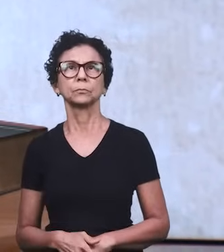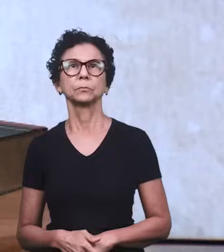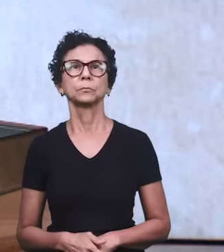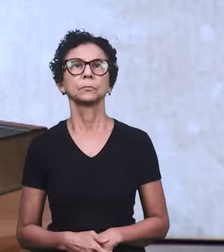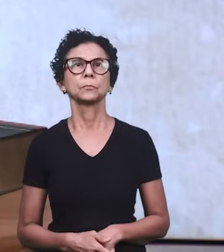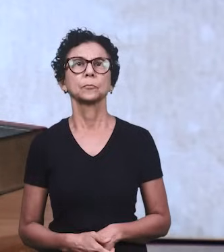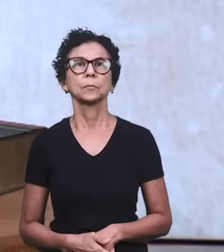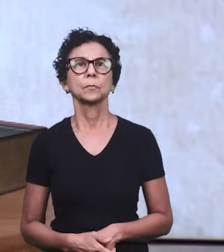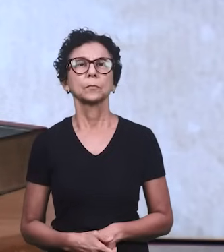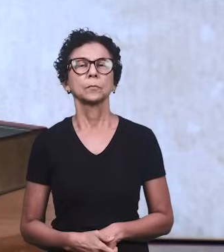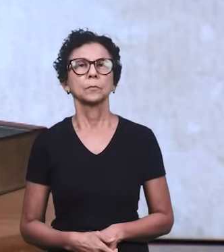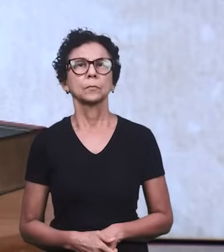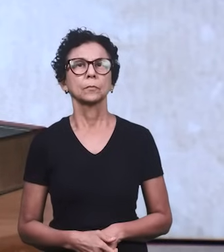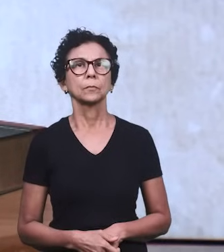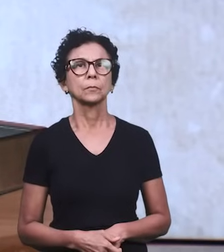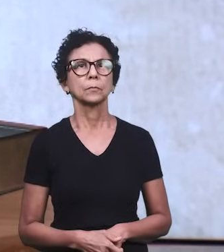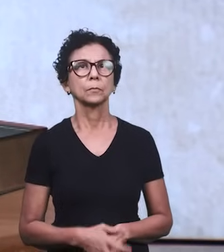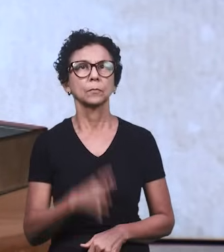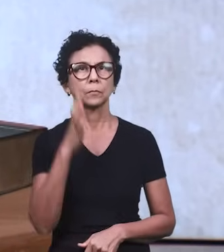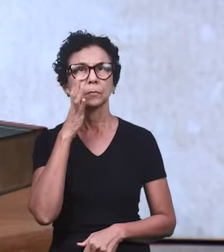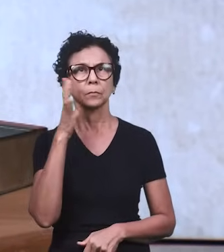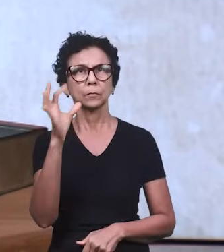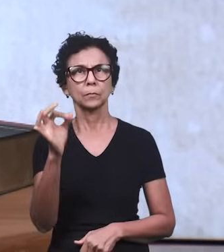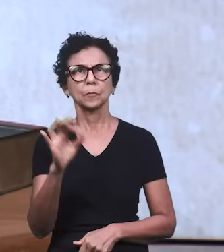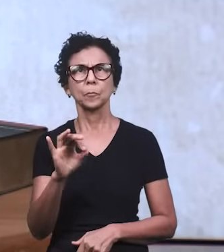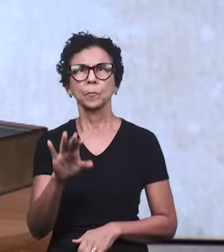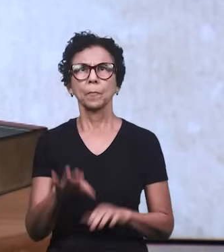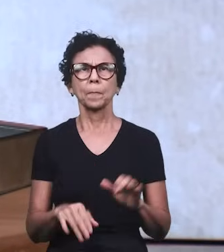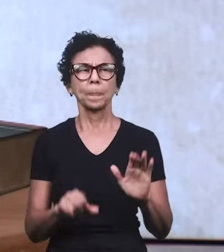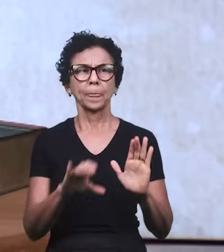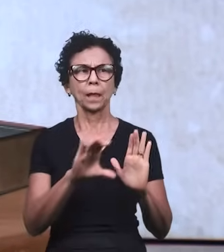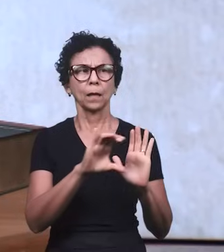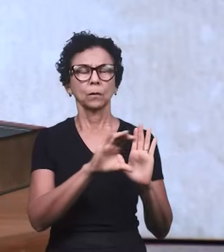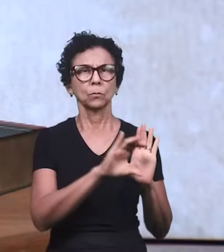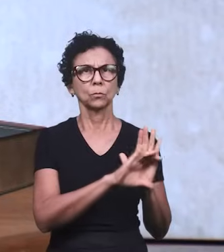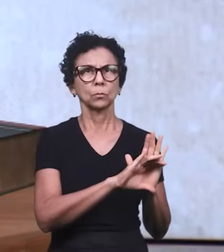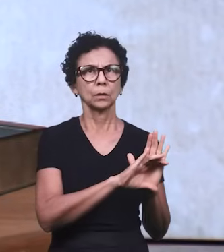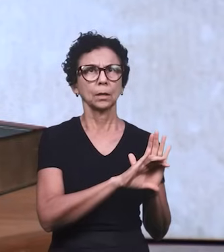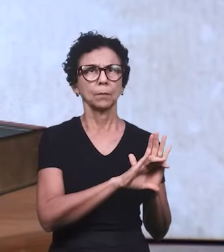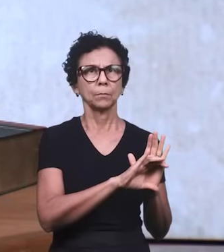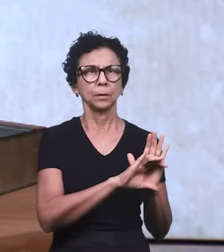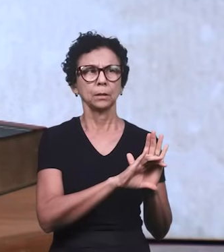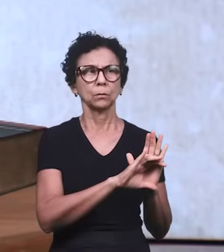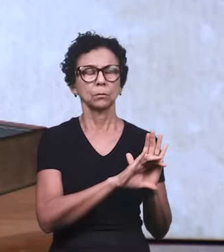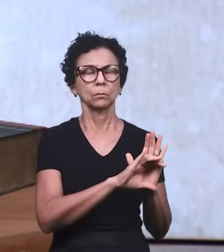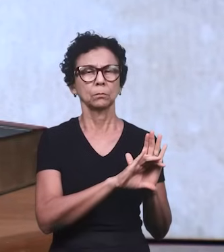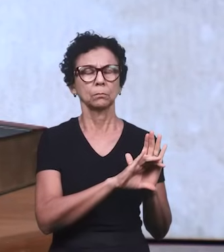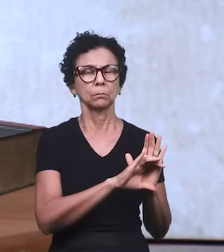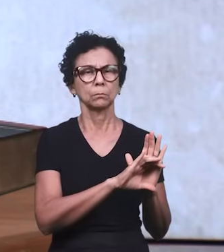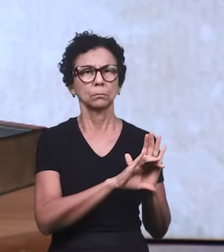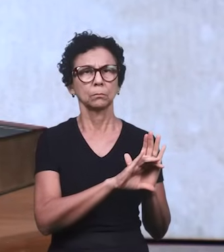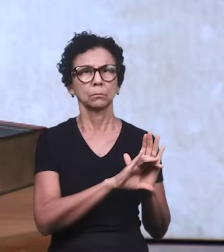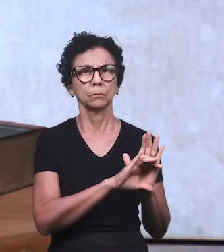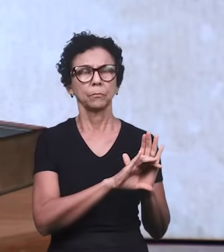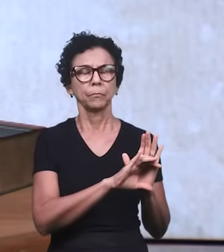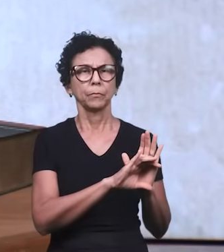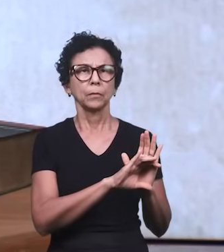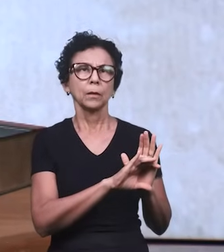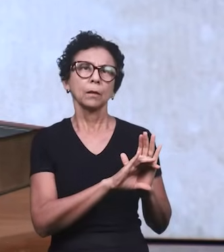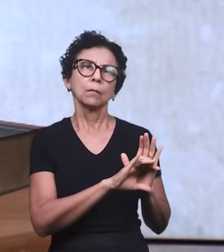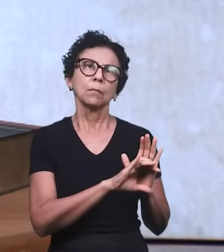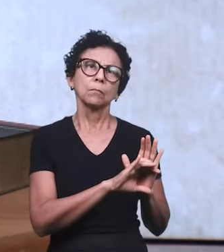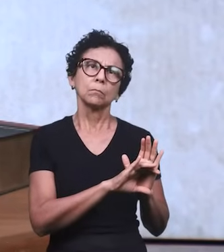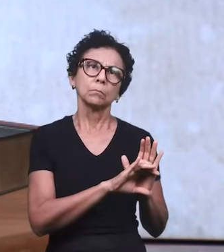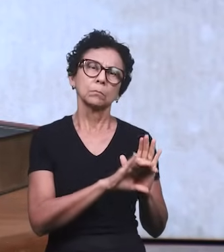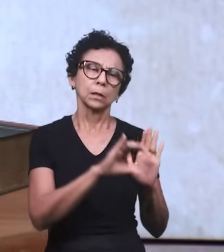importante nós atentarmos aqui que às vezes de um capítulo para outro passam-se vários anos né Nós vimos que quando